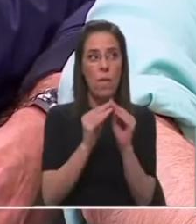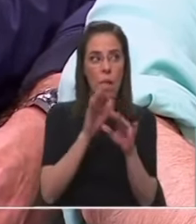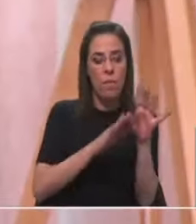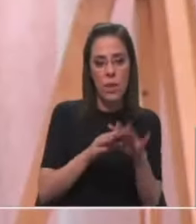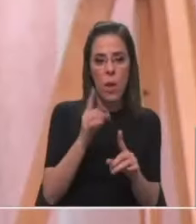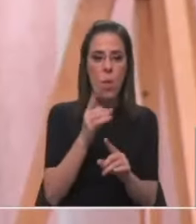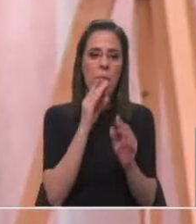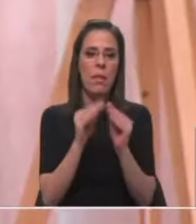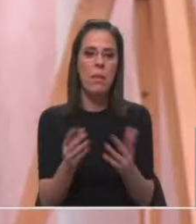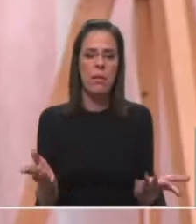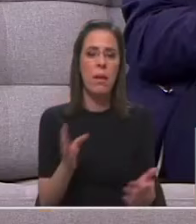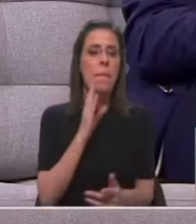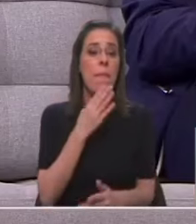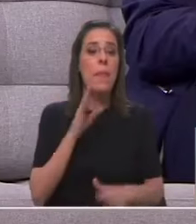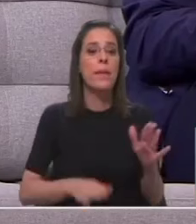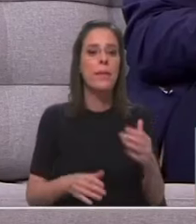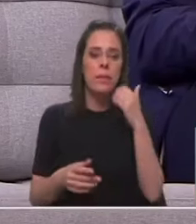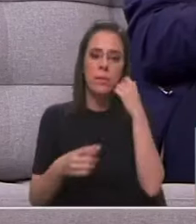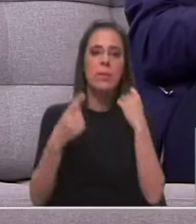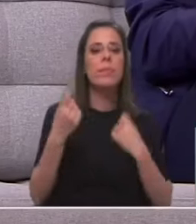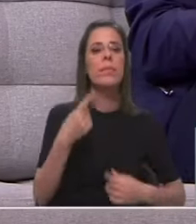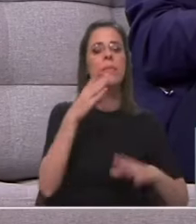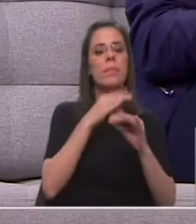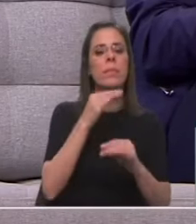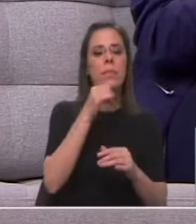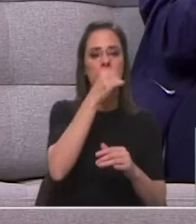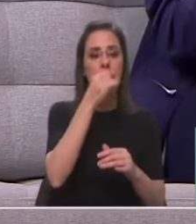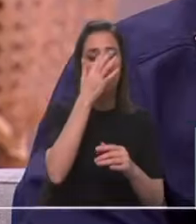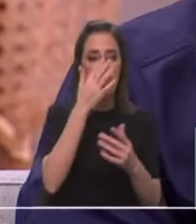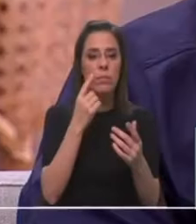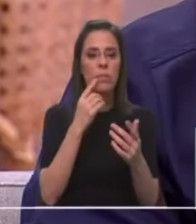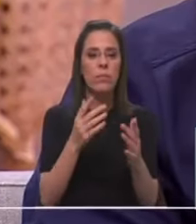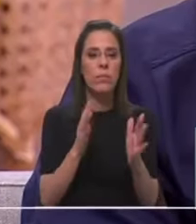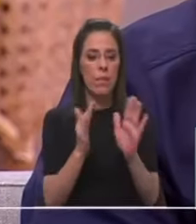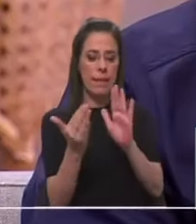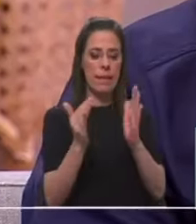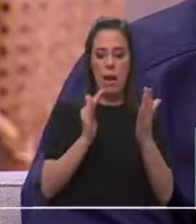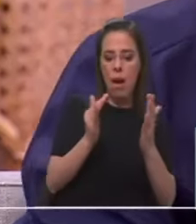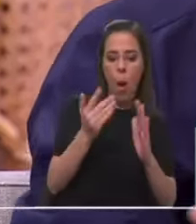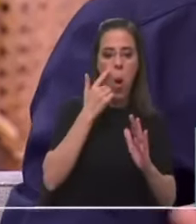uma cena de beijo. Depende, às vezes conversa-se, não é? Coreografar minimamente a cena,